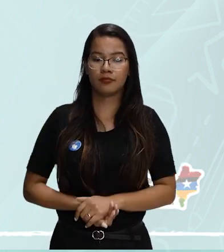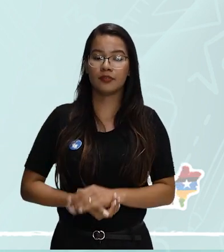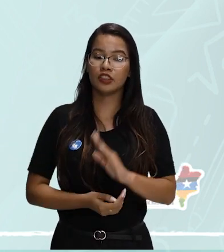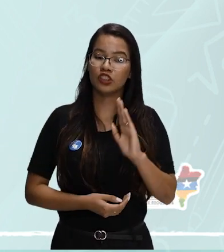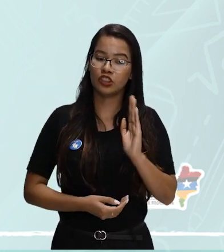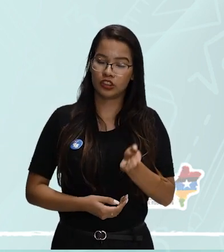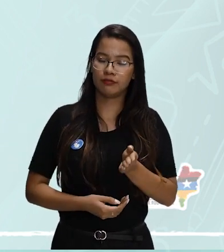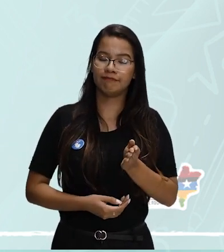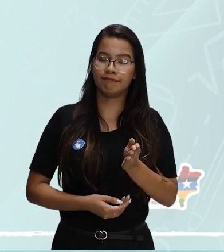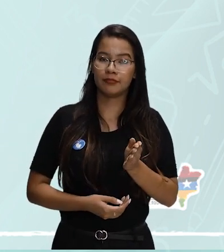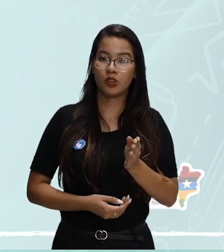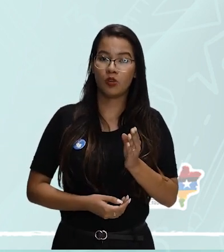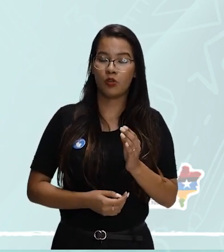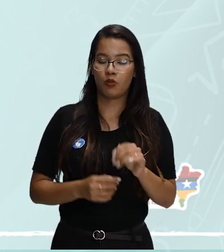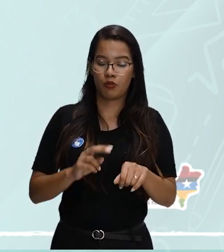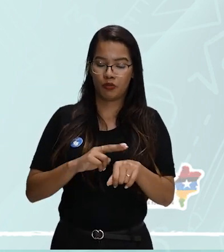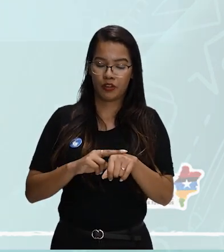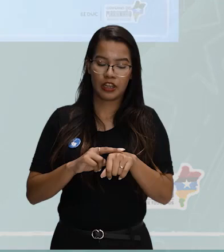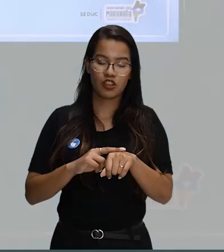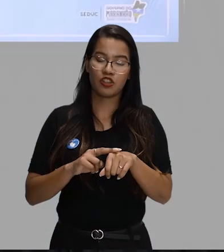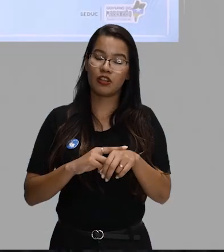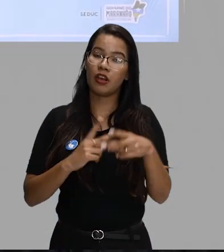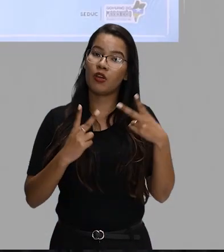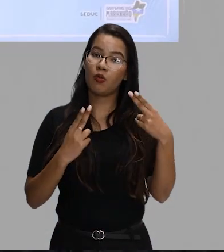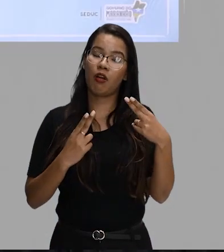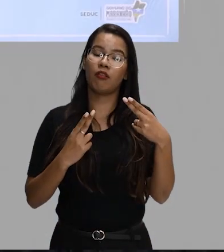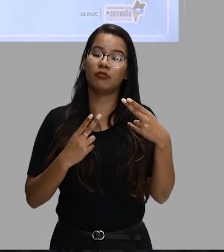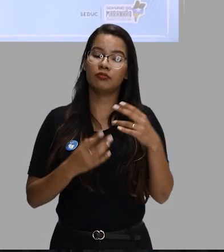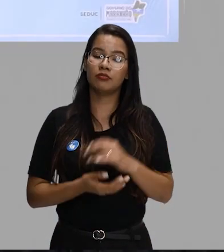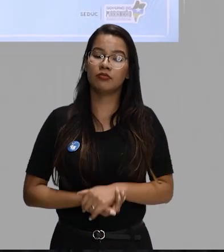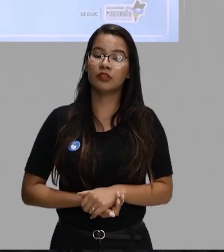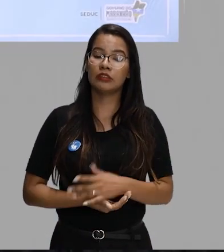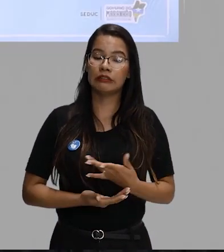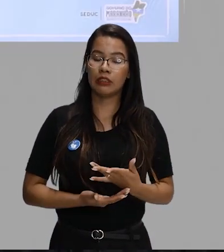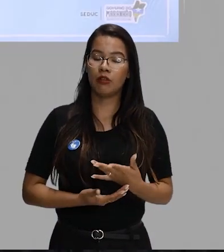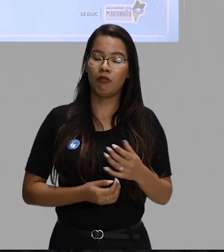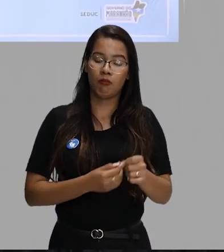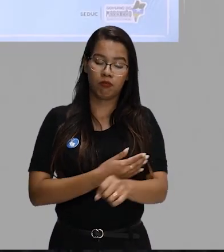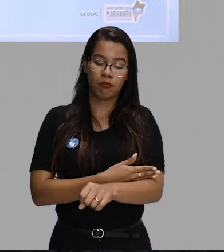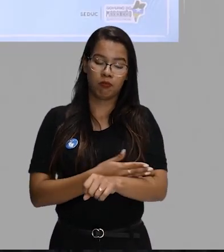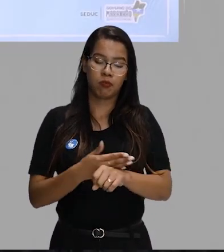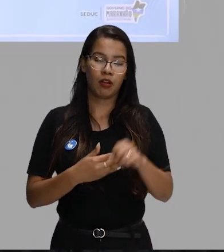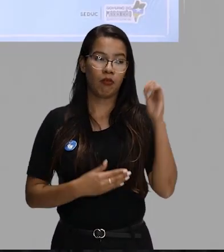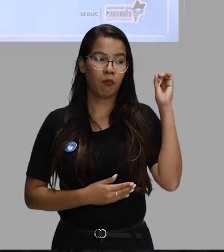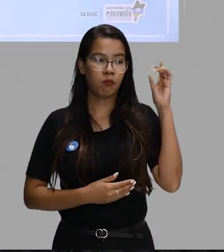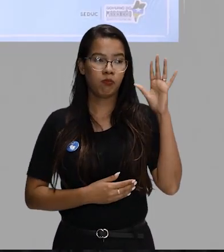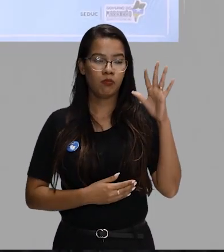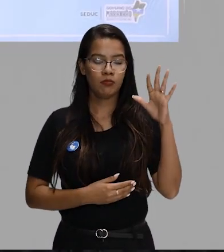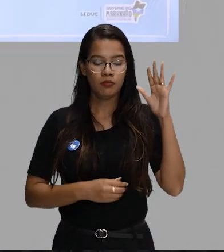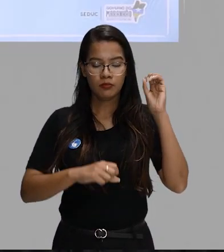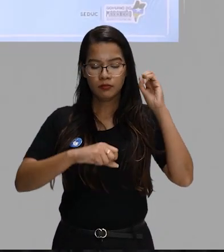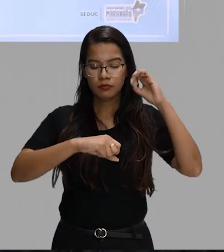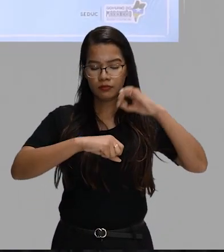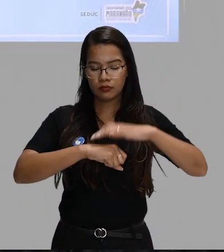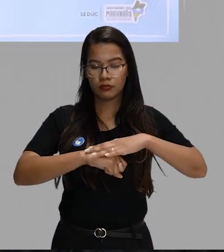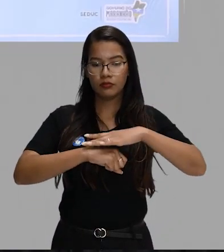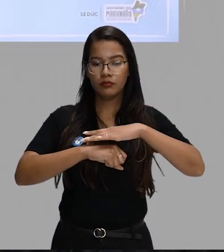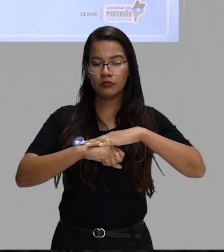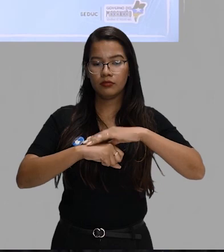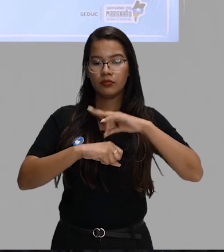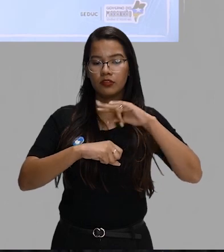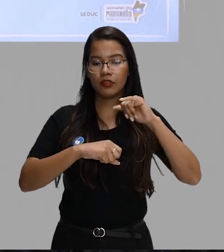O corpo verde, a mesma coisa. Então a luz branca bate no corpo verde, o corpo verde